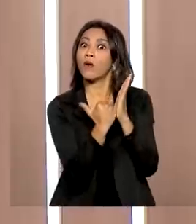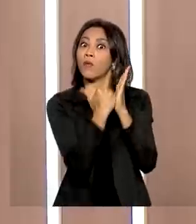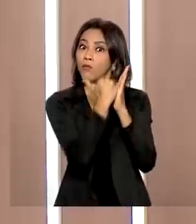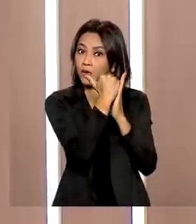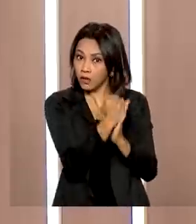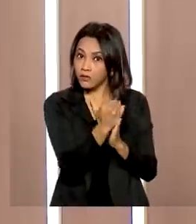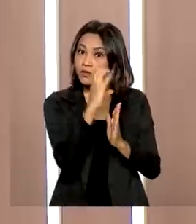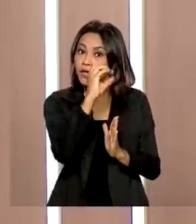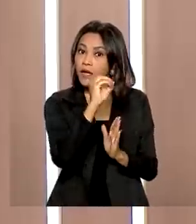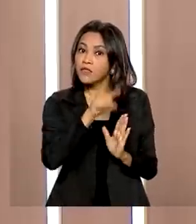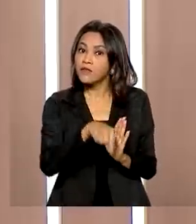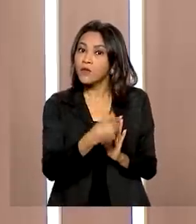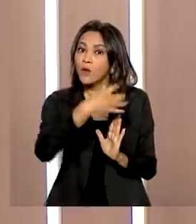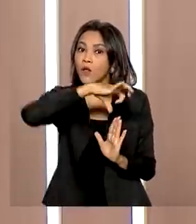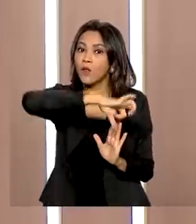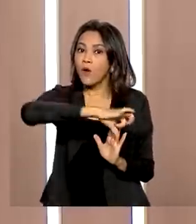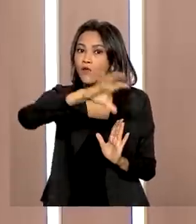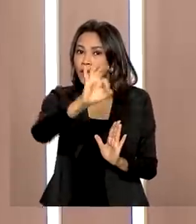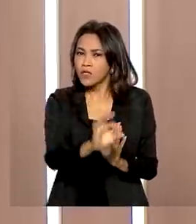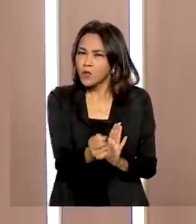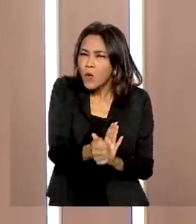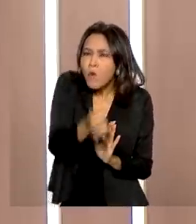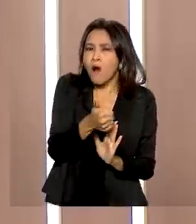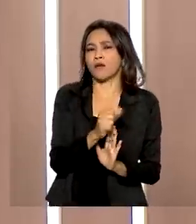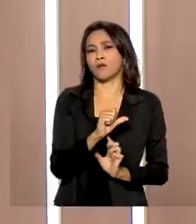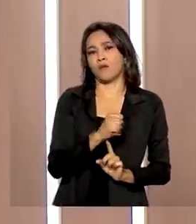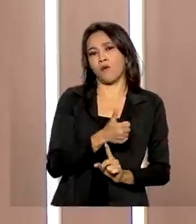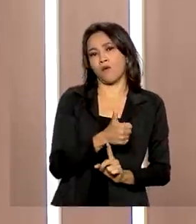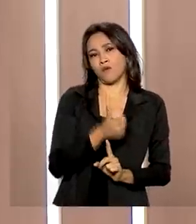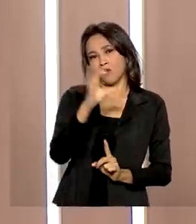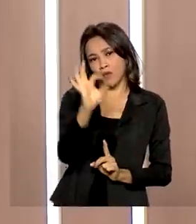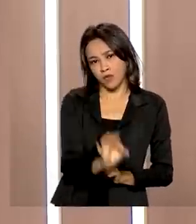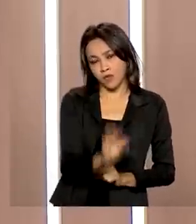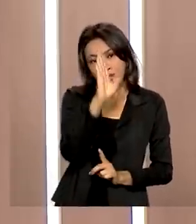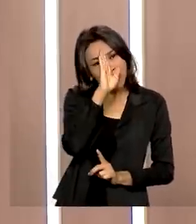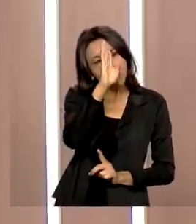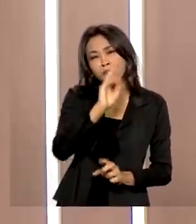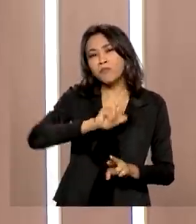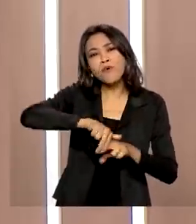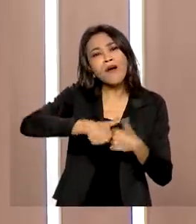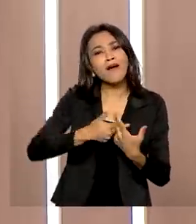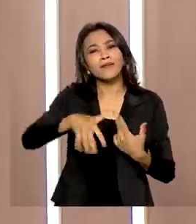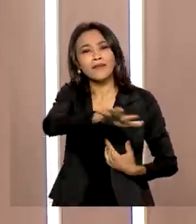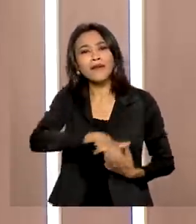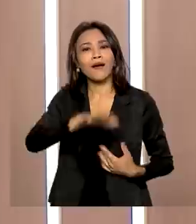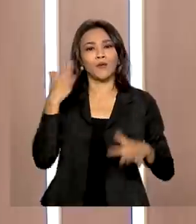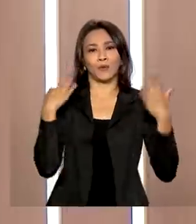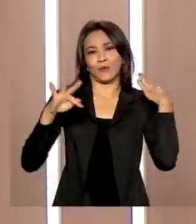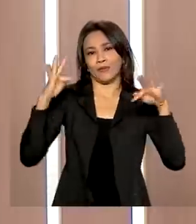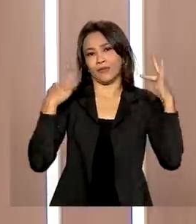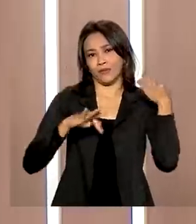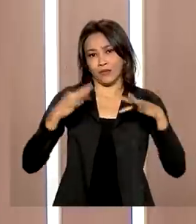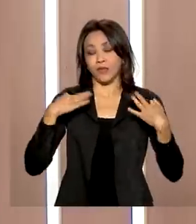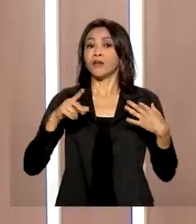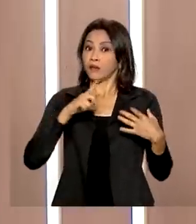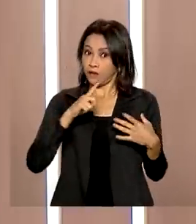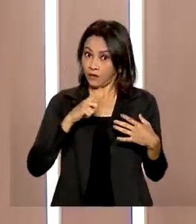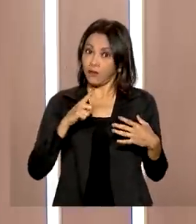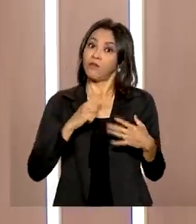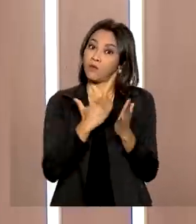inéditos 10,9%, quase 11%, principalmente devido ao setor de turismo, que cresceu